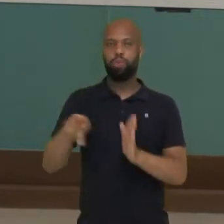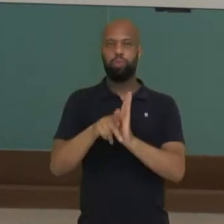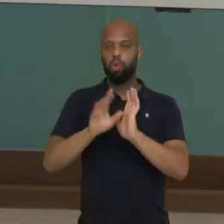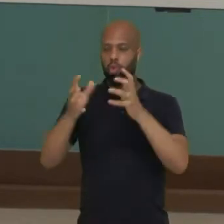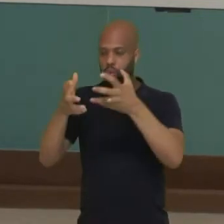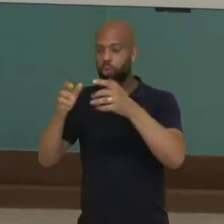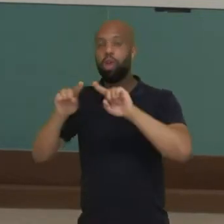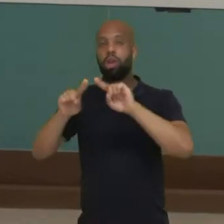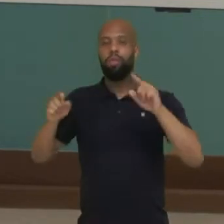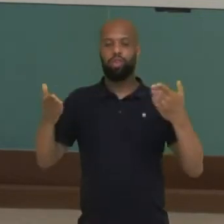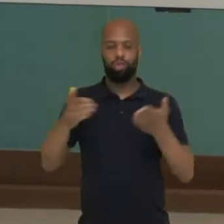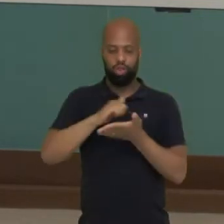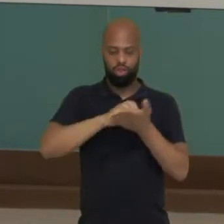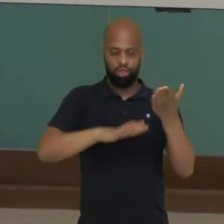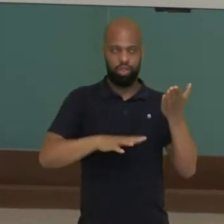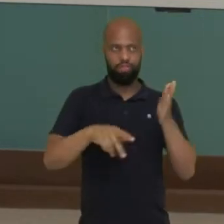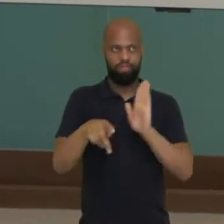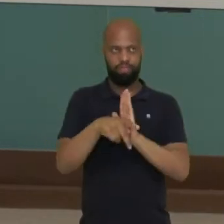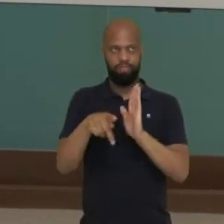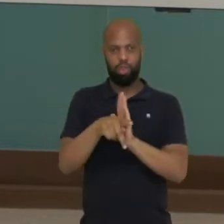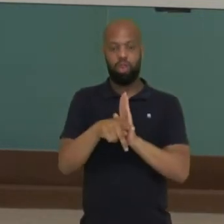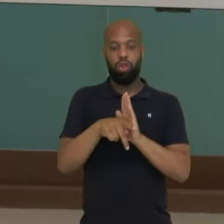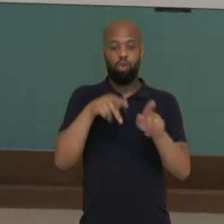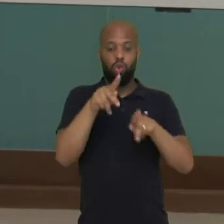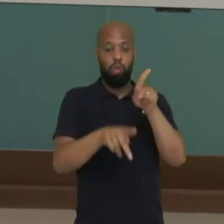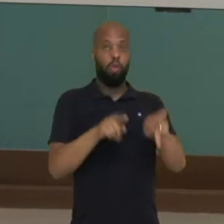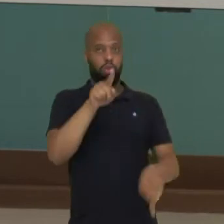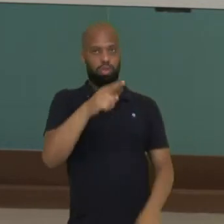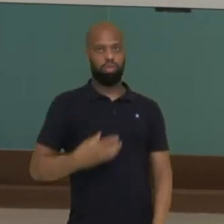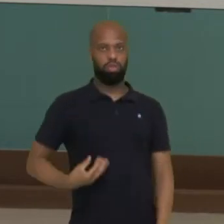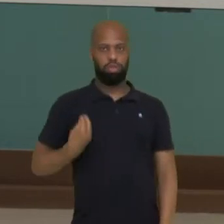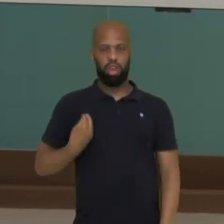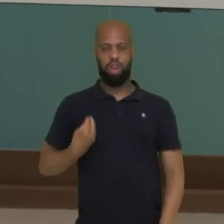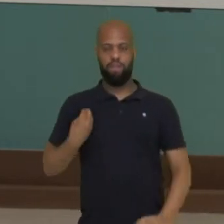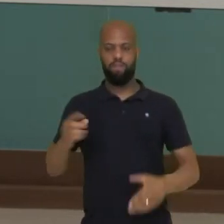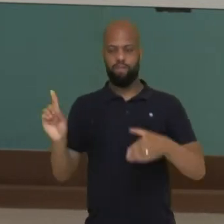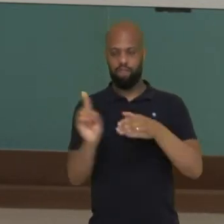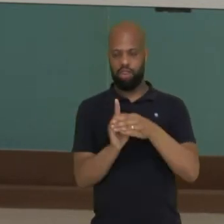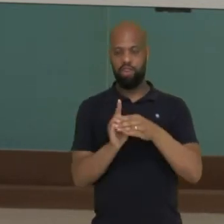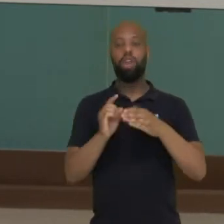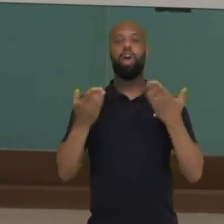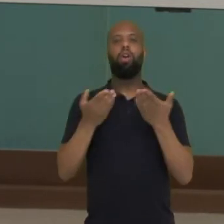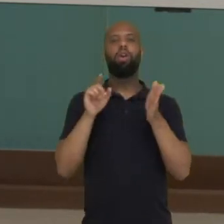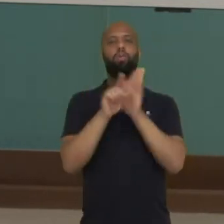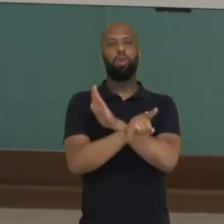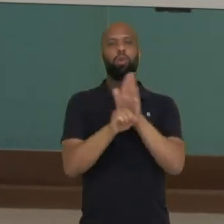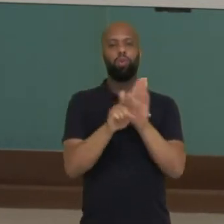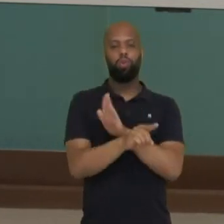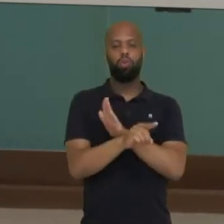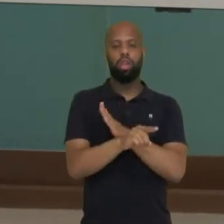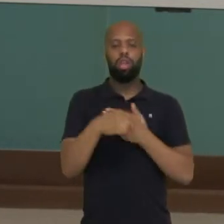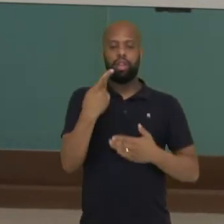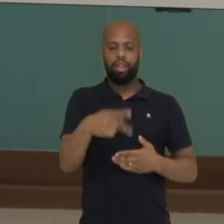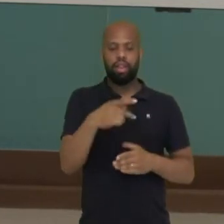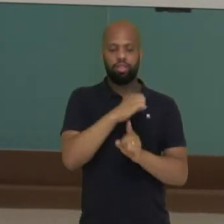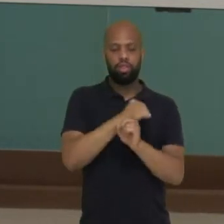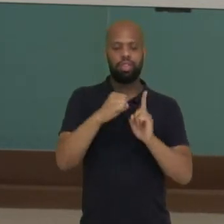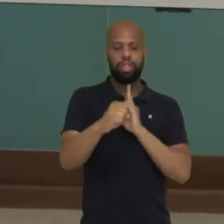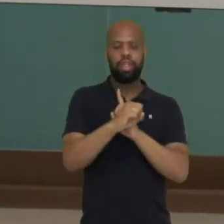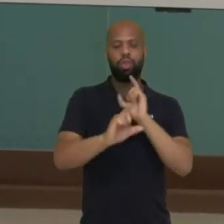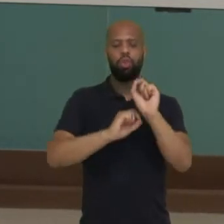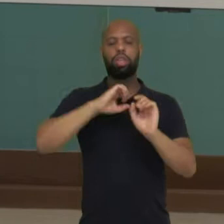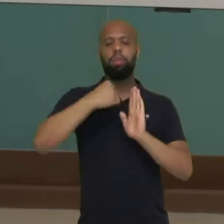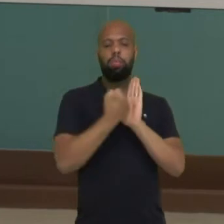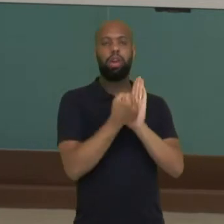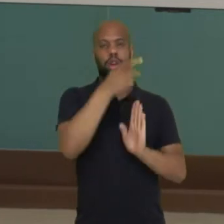Mas nossa atividade, ou do povo que ele pertence. Estou perguntando aqui para vocês, na nossa sociedade, o que que marca